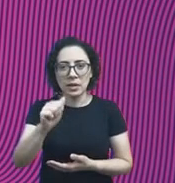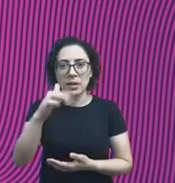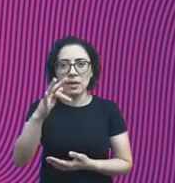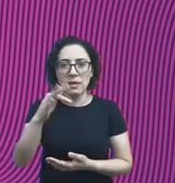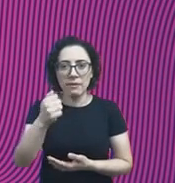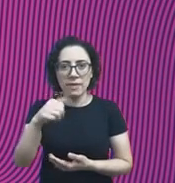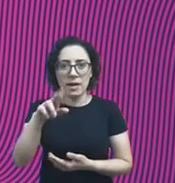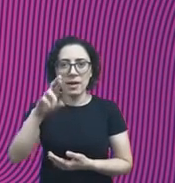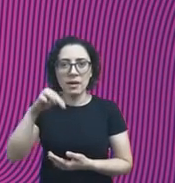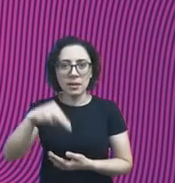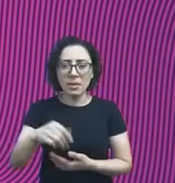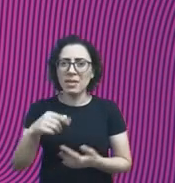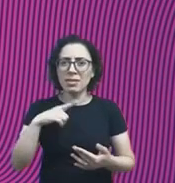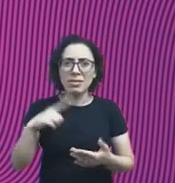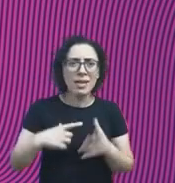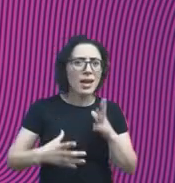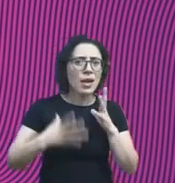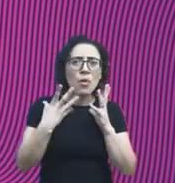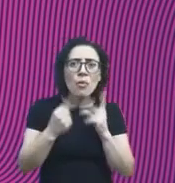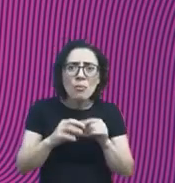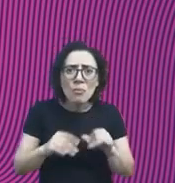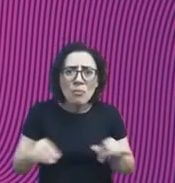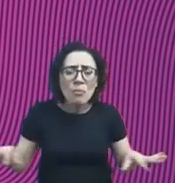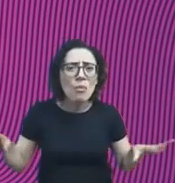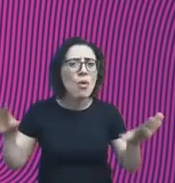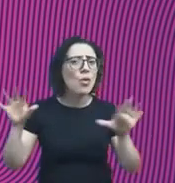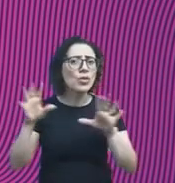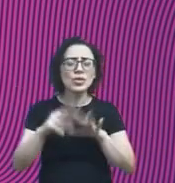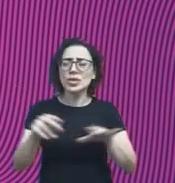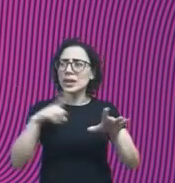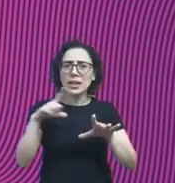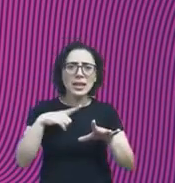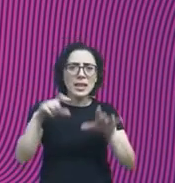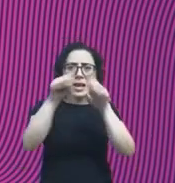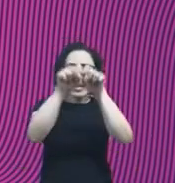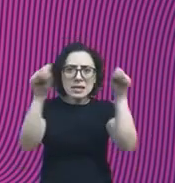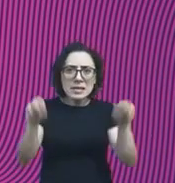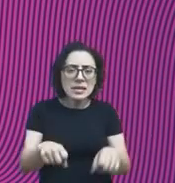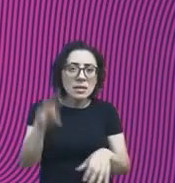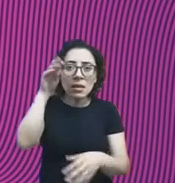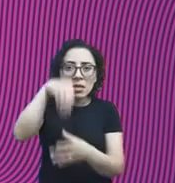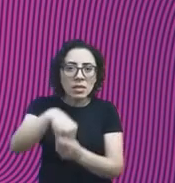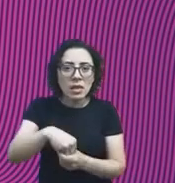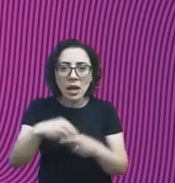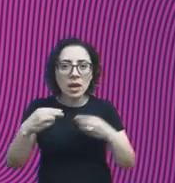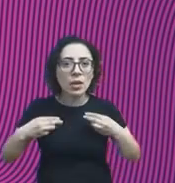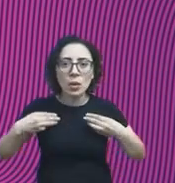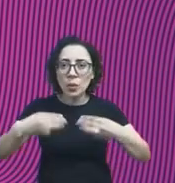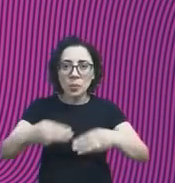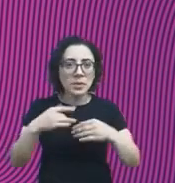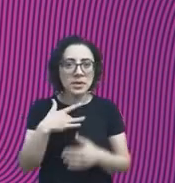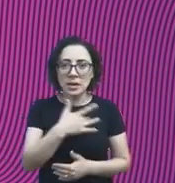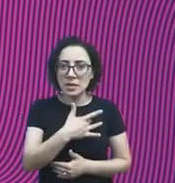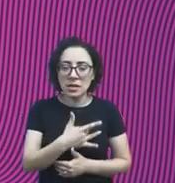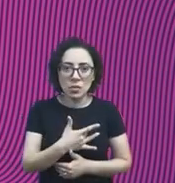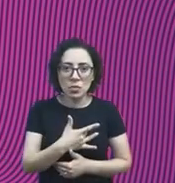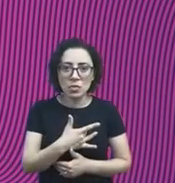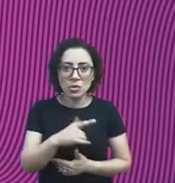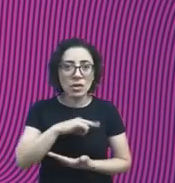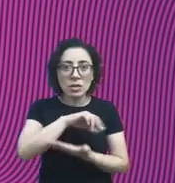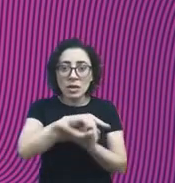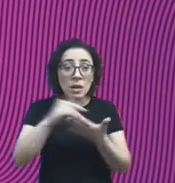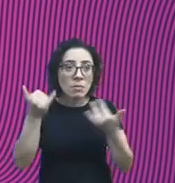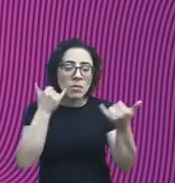softwares administrando dados dentro do Ministério. Então, acho que a discussão sobre o